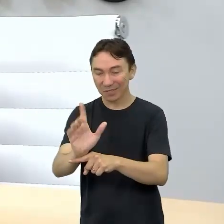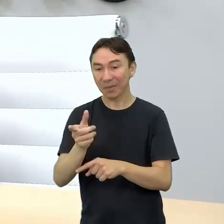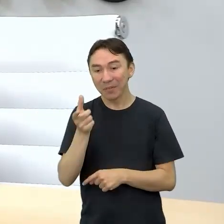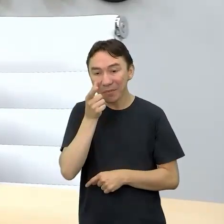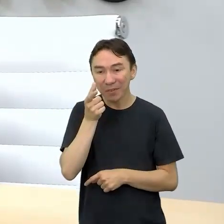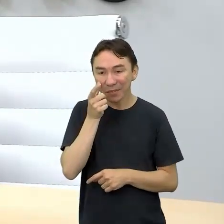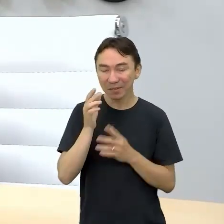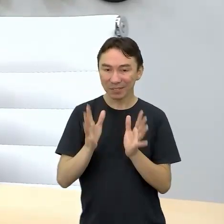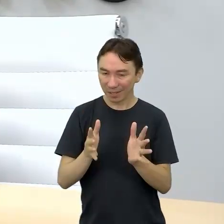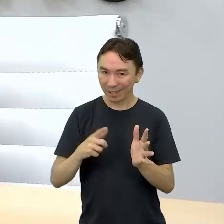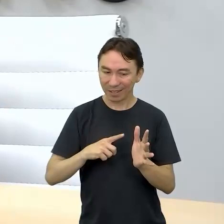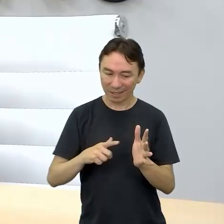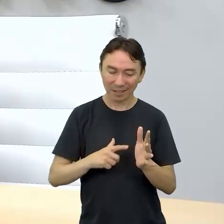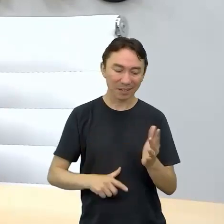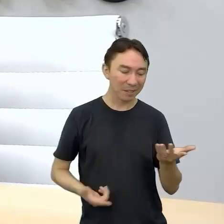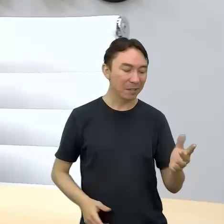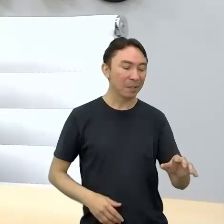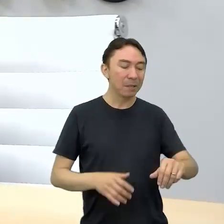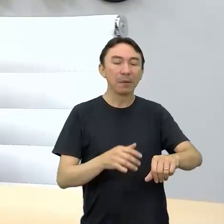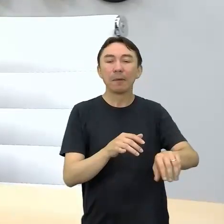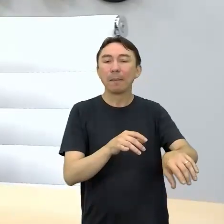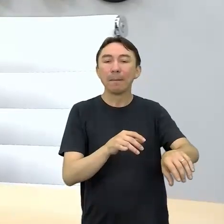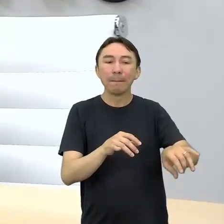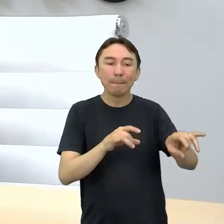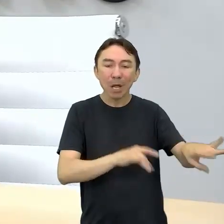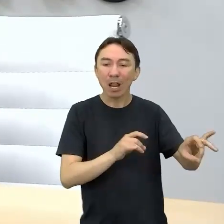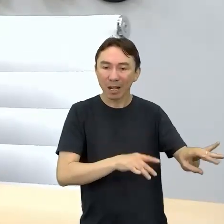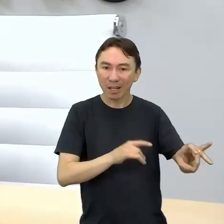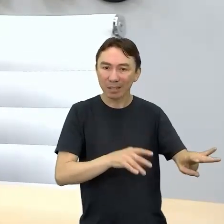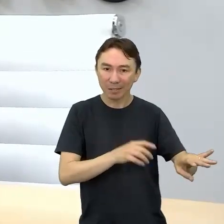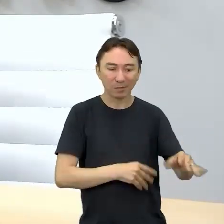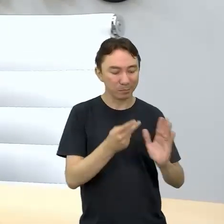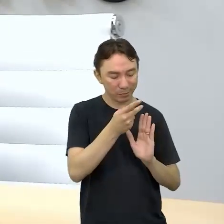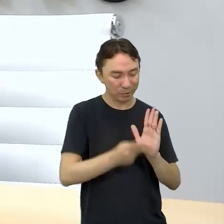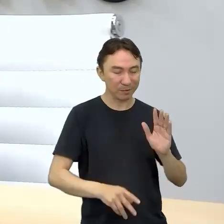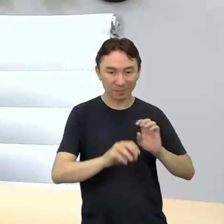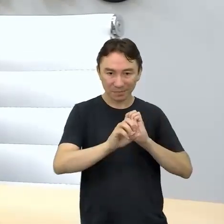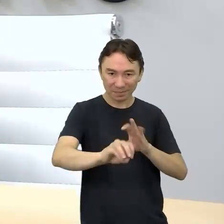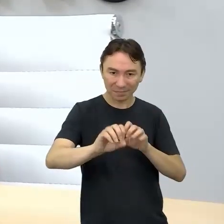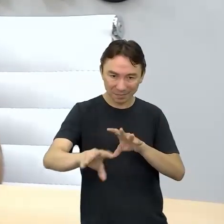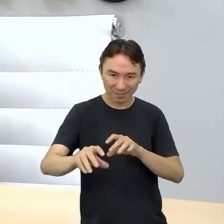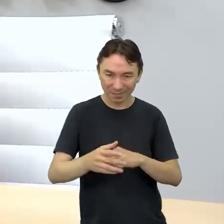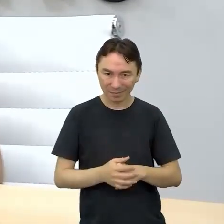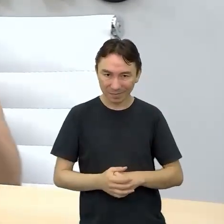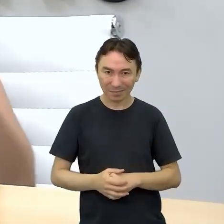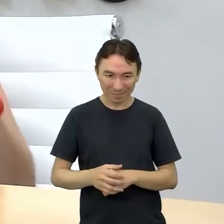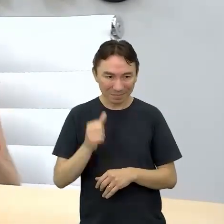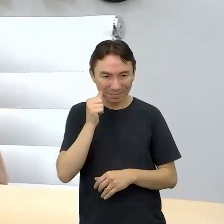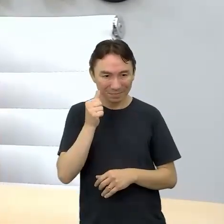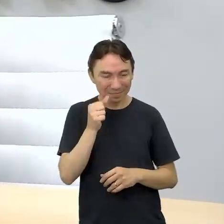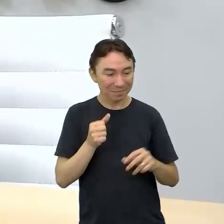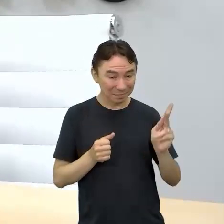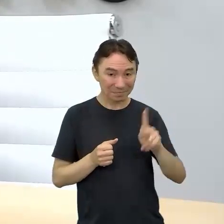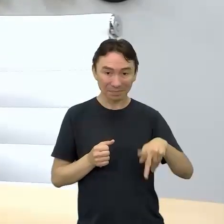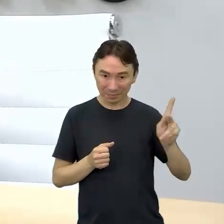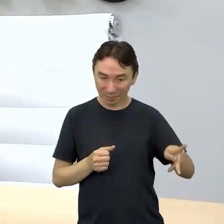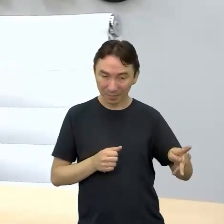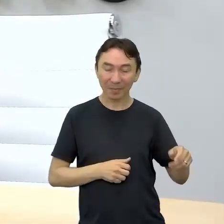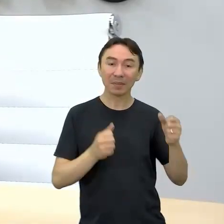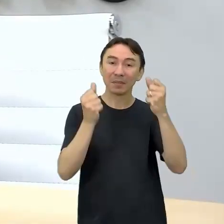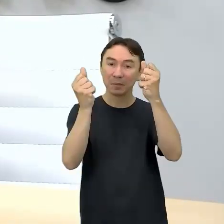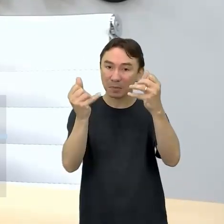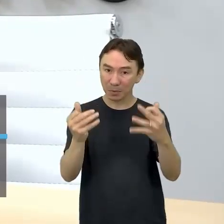projetos educacionais, e nesse caso, nesse vídeo, a professora, ela explicava pra gente, né, que é interessante partir da realidade